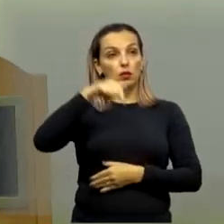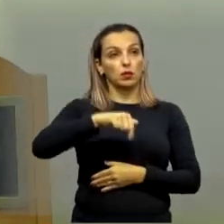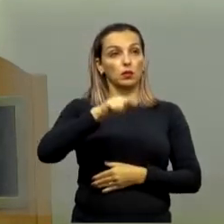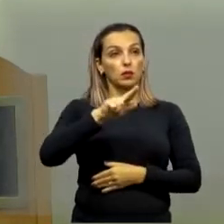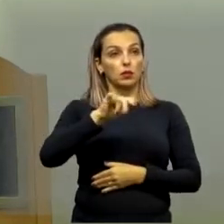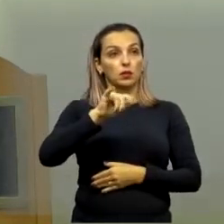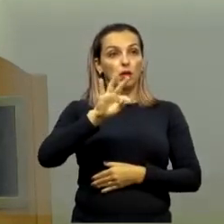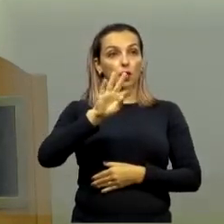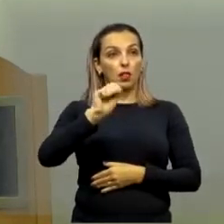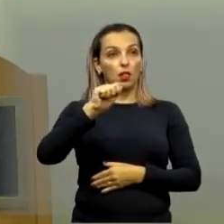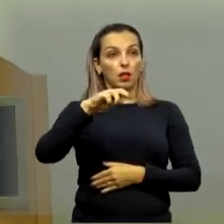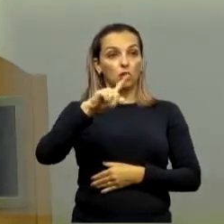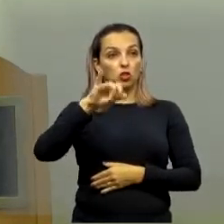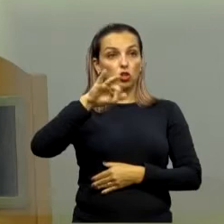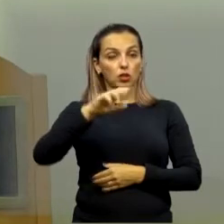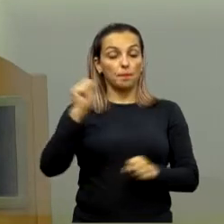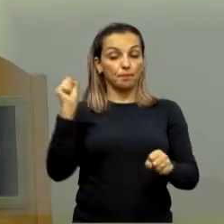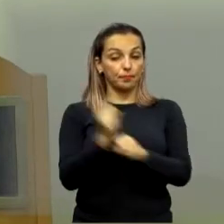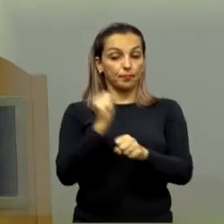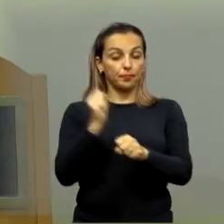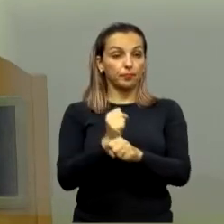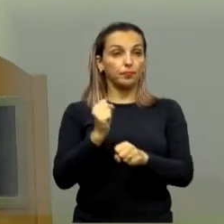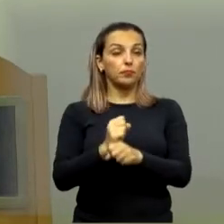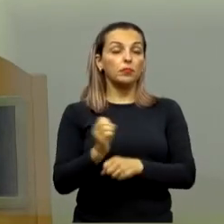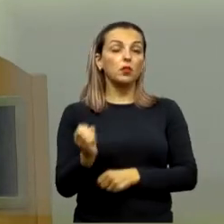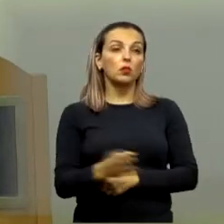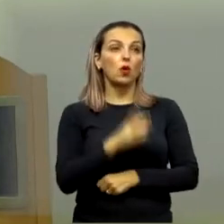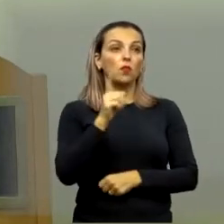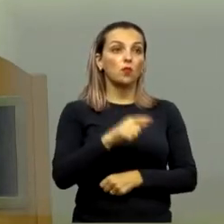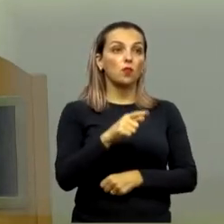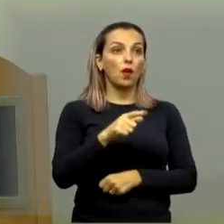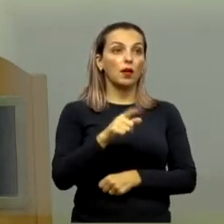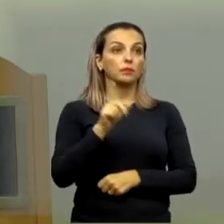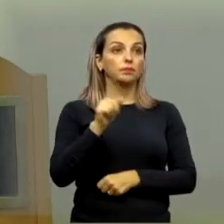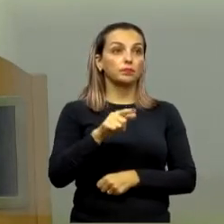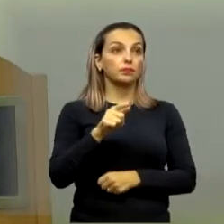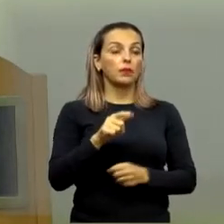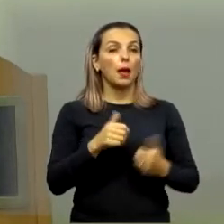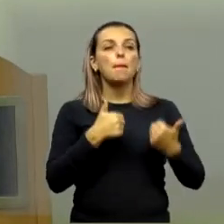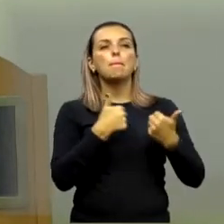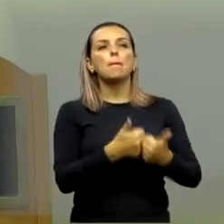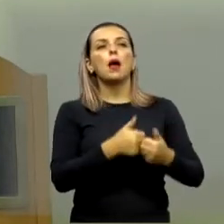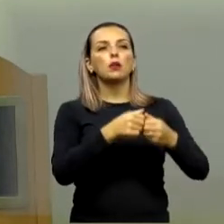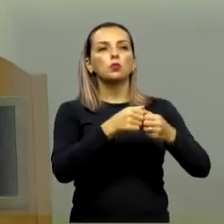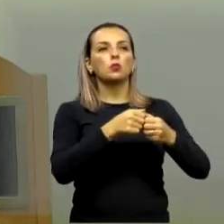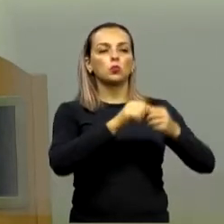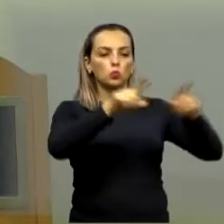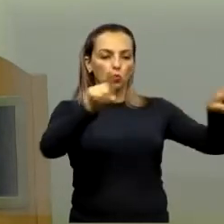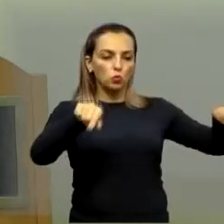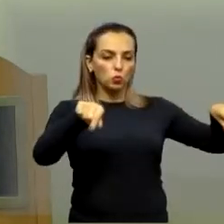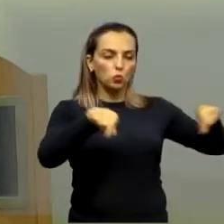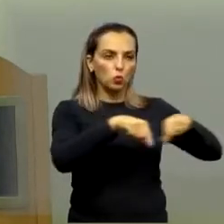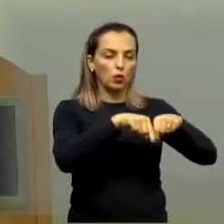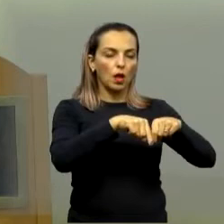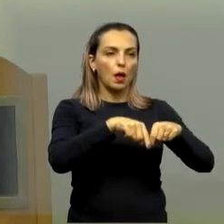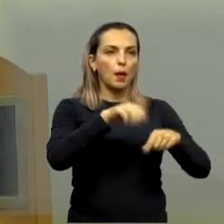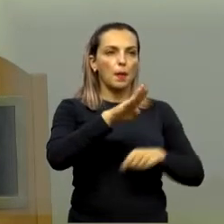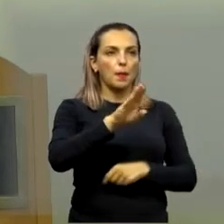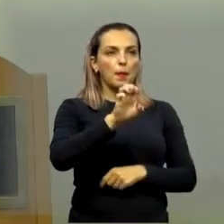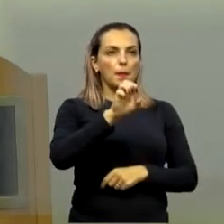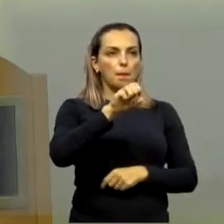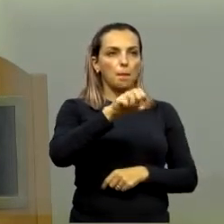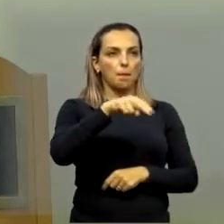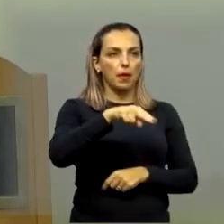disse aqui mas vai ser ali no a parte do campo do Benfica ali uma parte que não tá usando ali